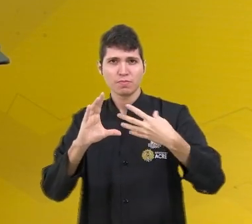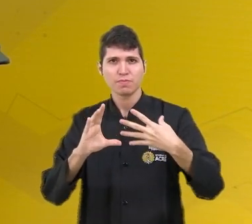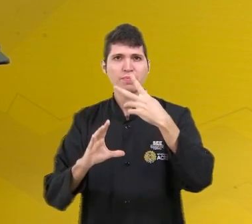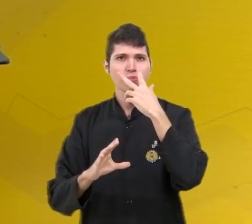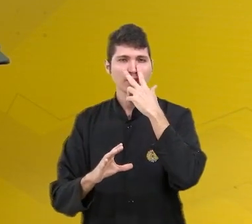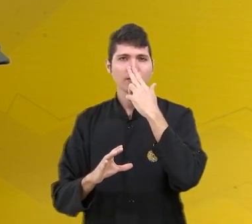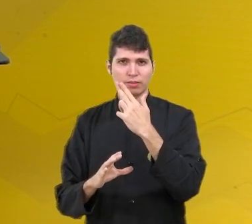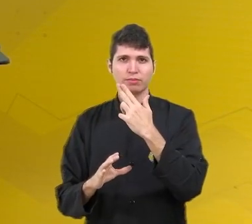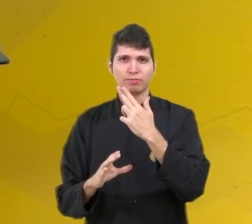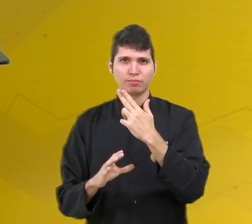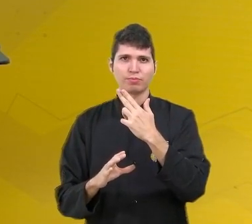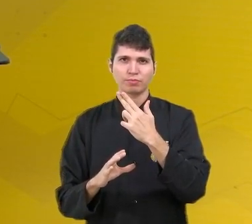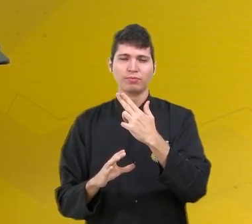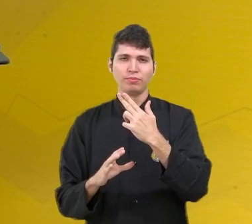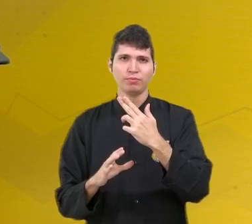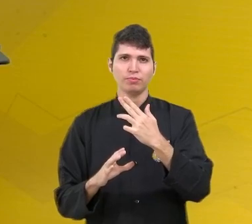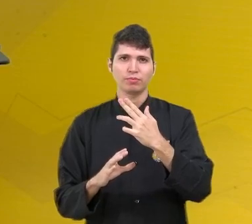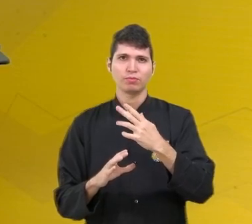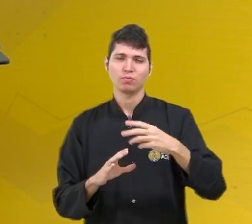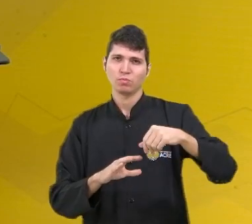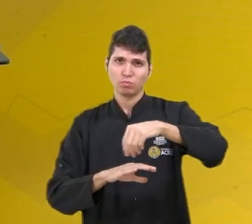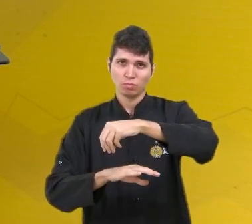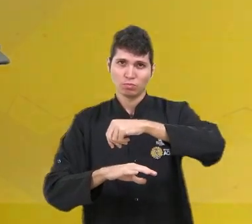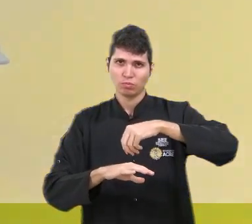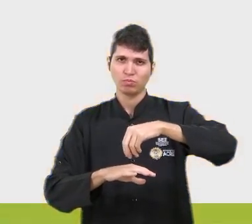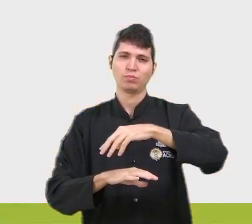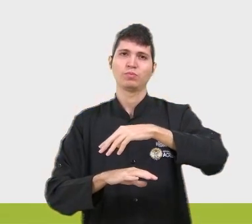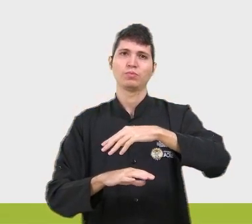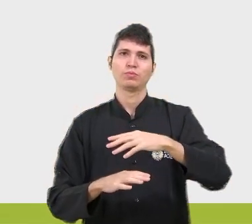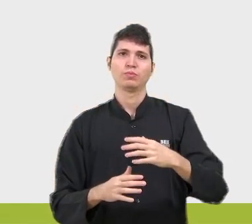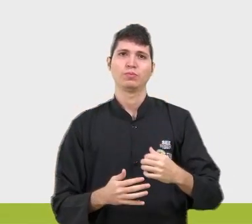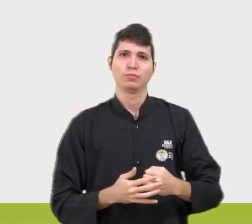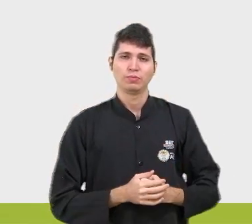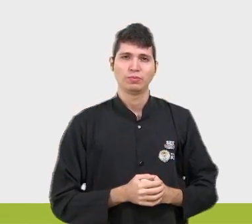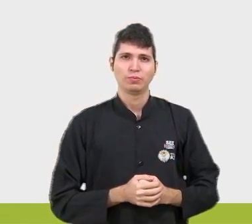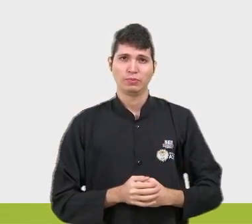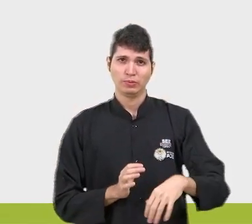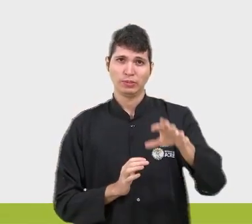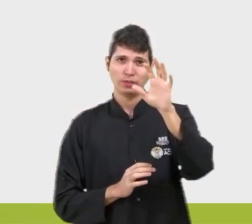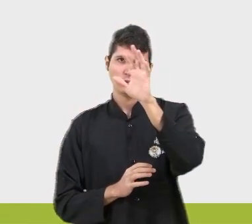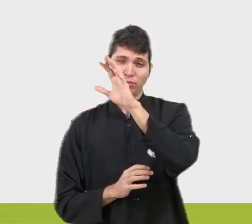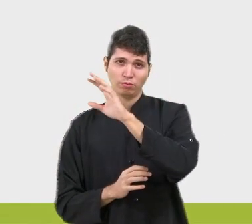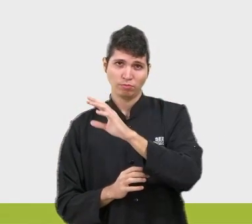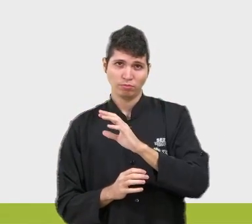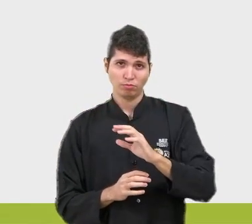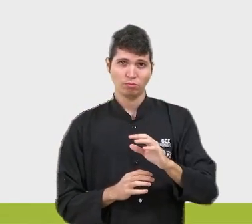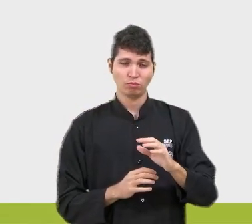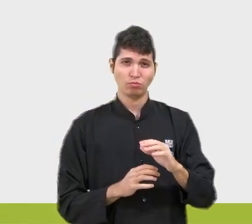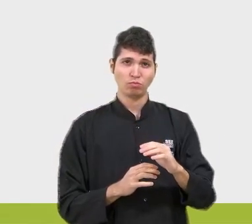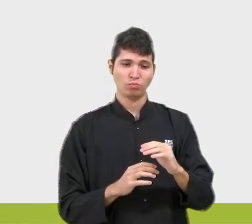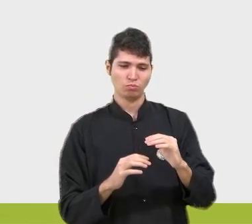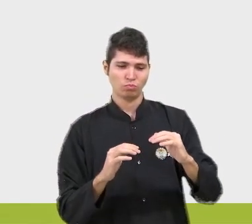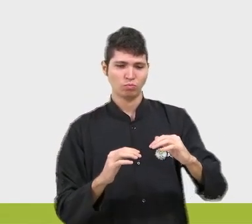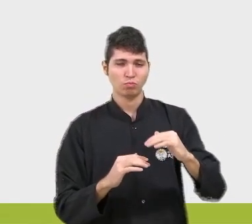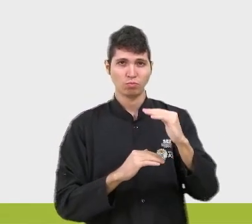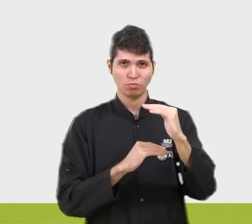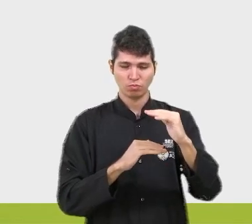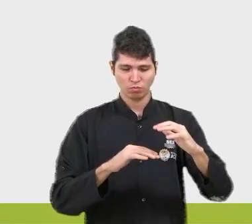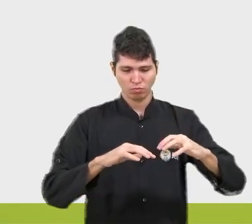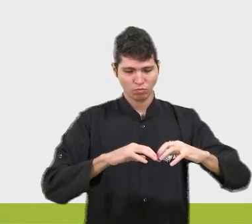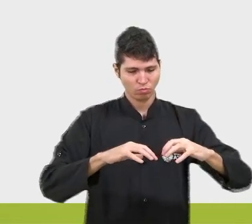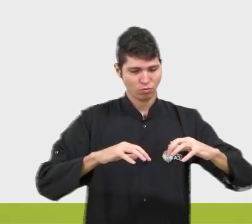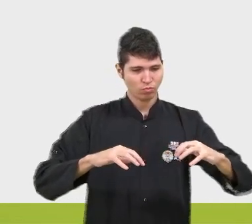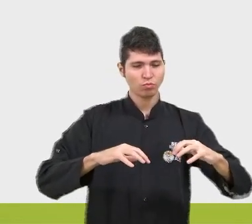tá? Na porção ali do território. E aí, vamos lá. Regionalização é o processo de dividir um território em regiões